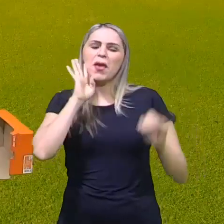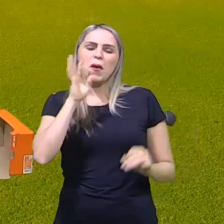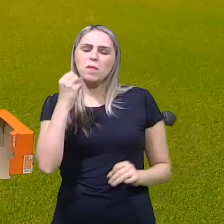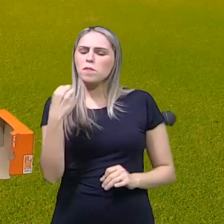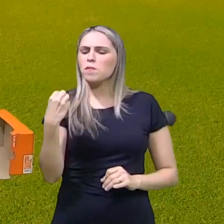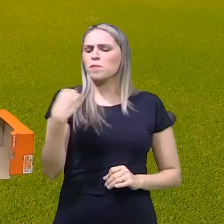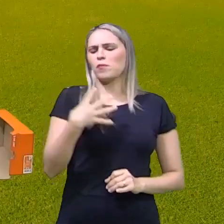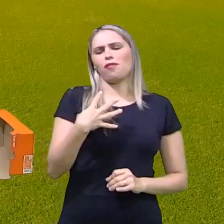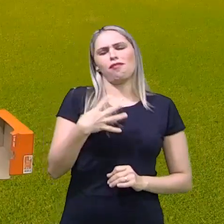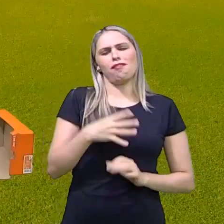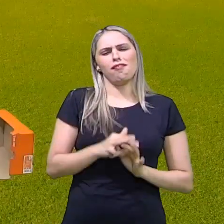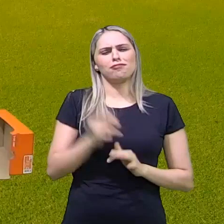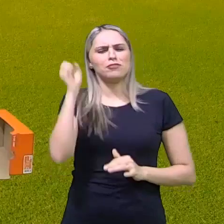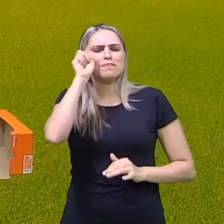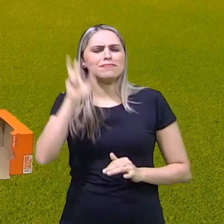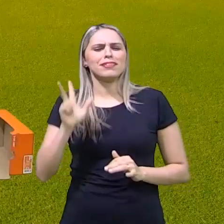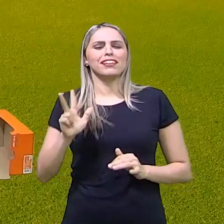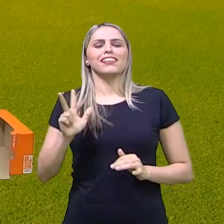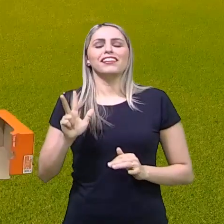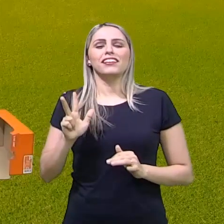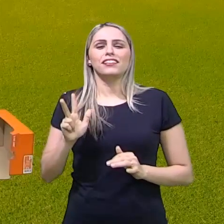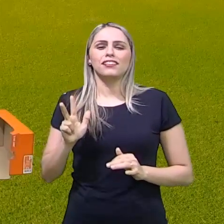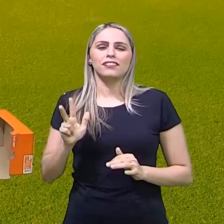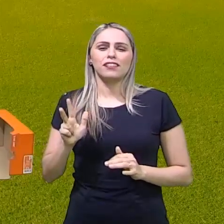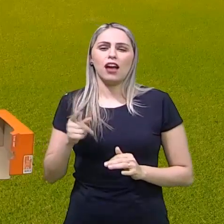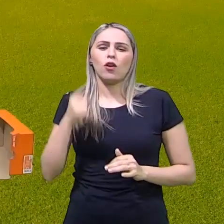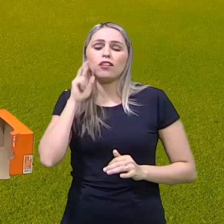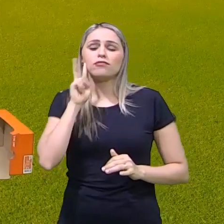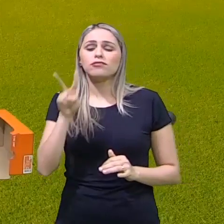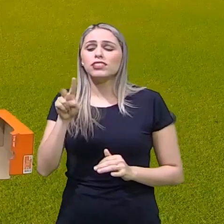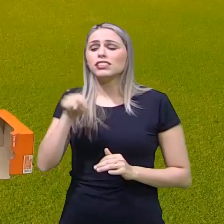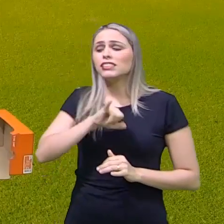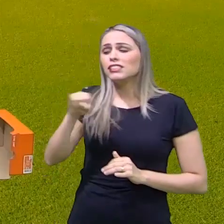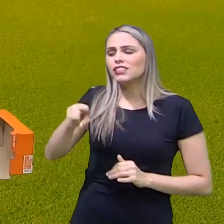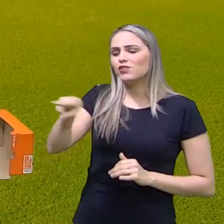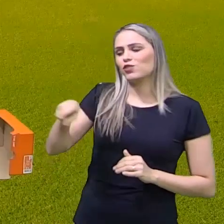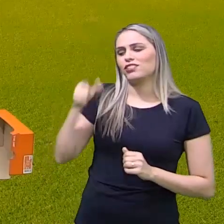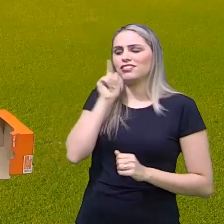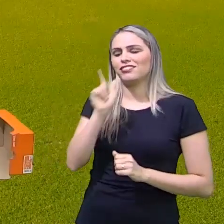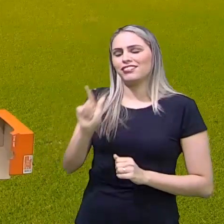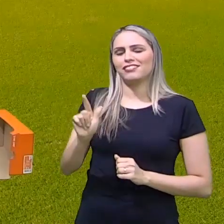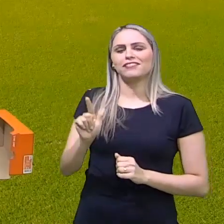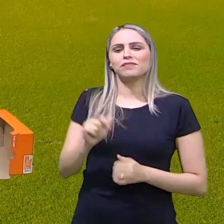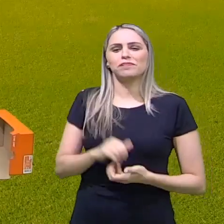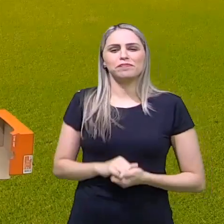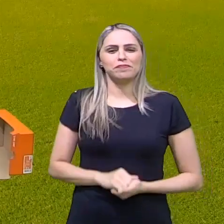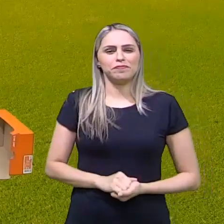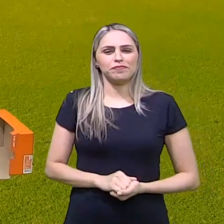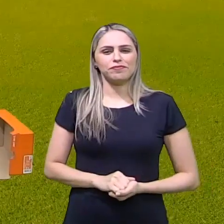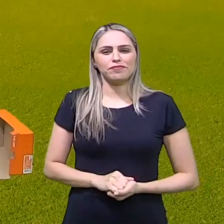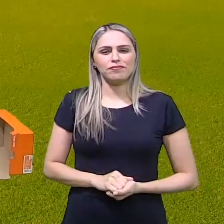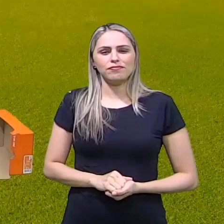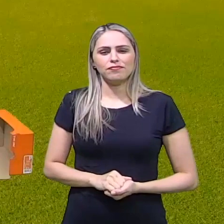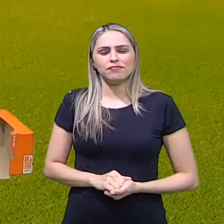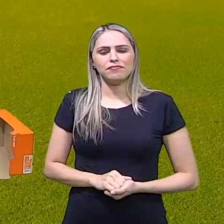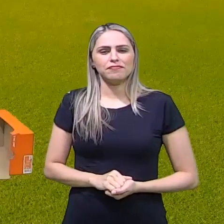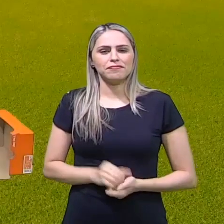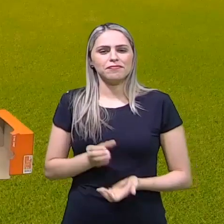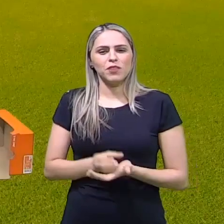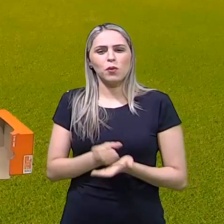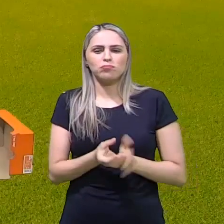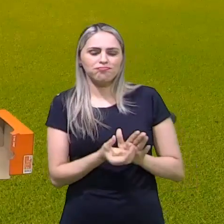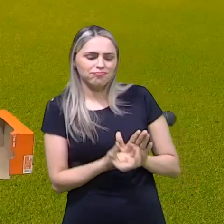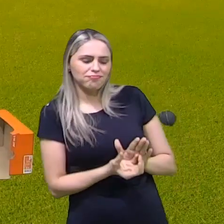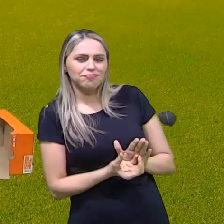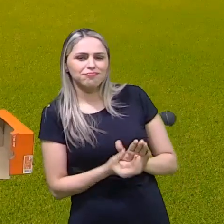de sinuca! Agora eu quero ver se você consegue. Me dá pra cá. Agora você vai segurar pra mim também. Eu vou segurar. Vamos lá. Me dá uma copa pra cá. Agora é sua